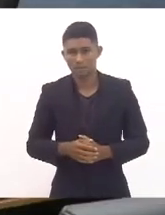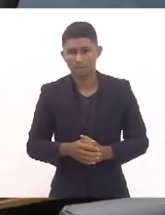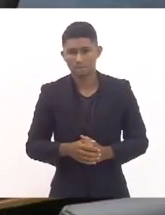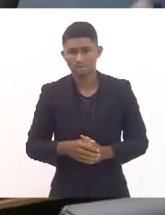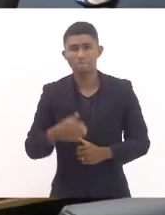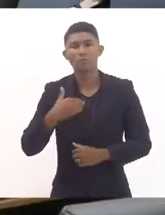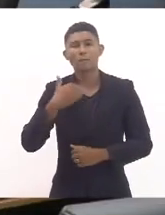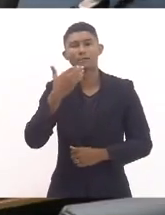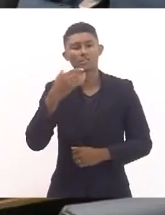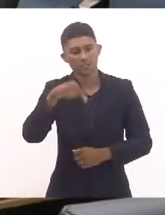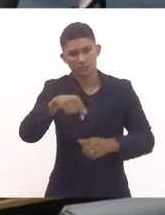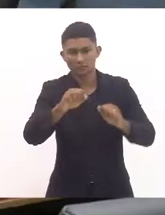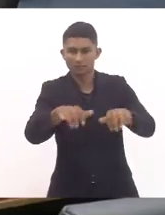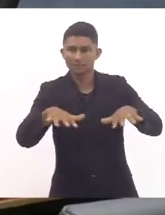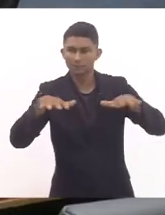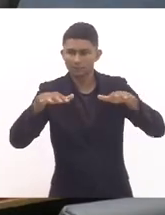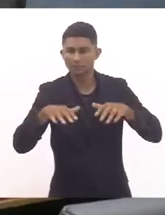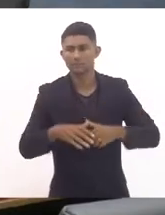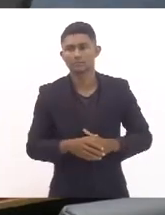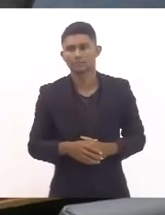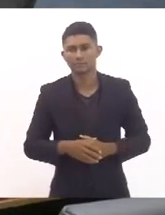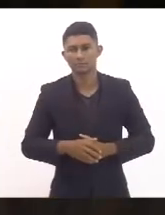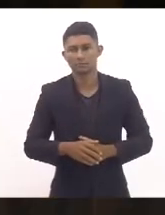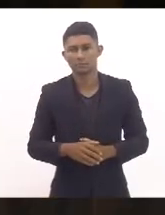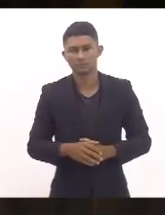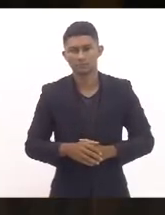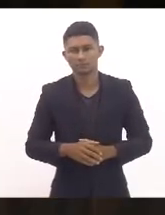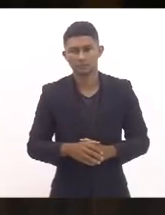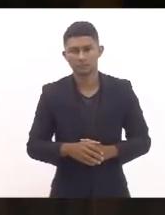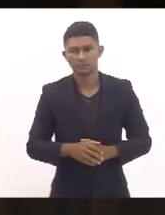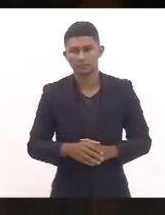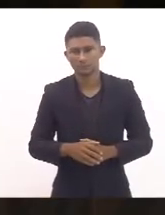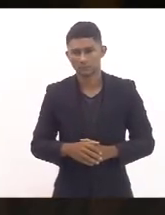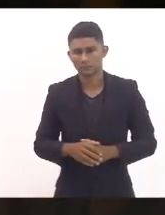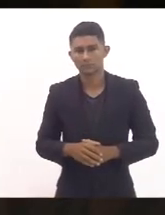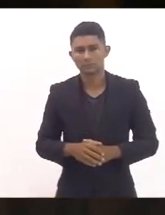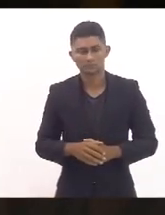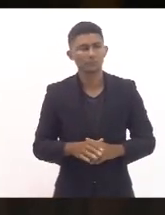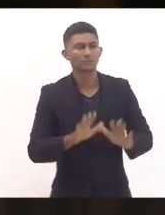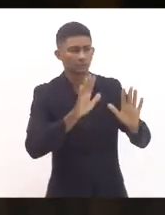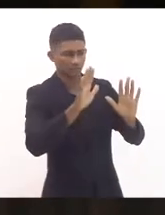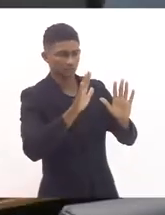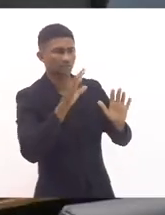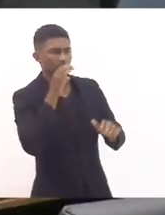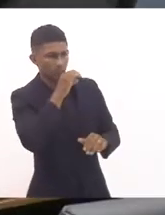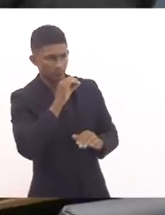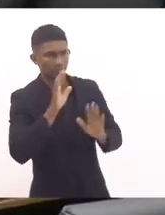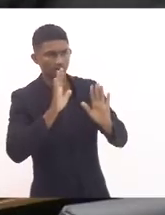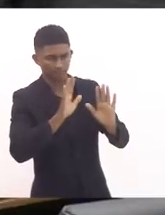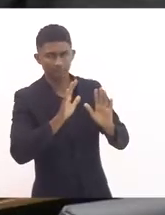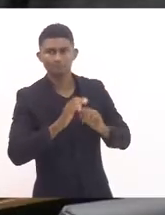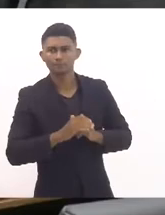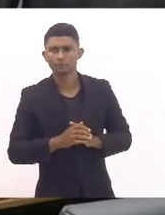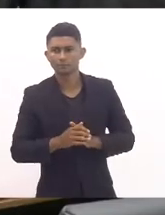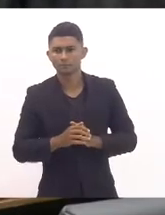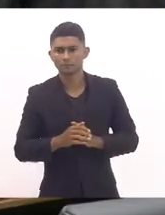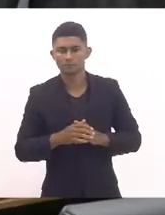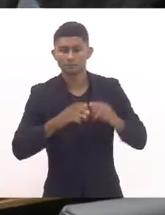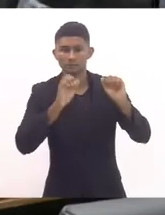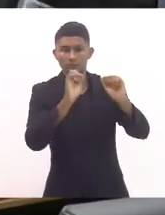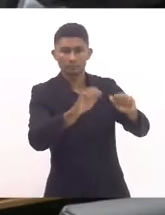ao parlamento. Obrigada. Vou submeter ao parlamento. Presidente, só uma questão de ordem. Só uma questão de ordem. A